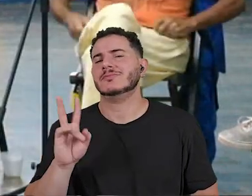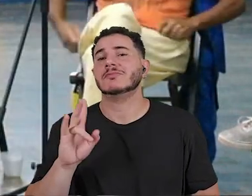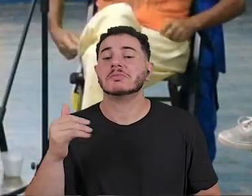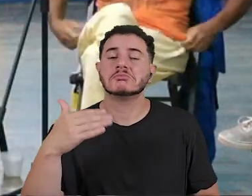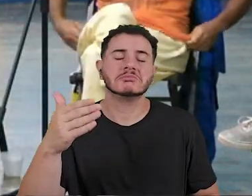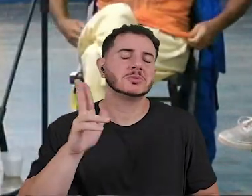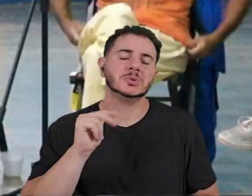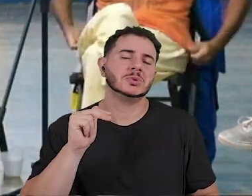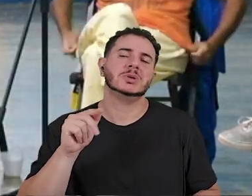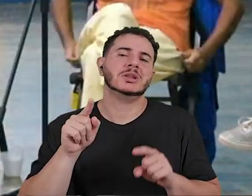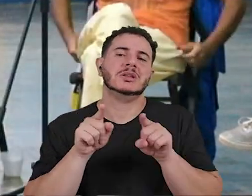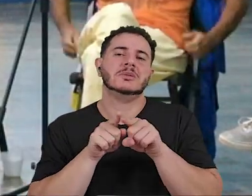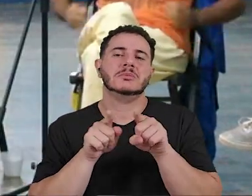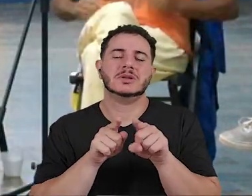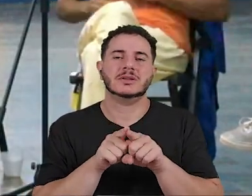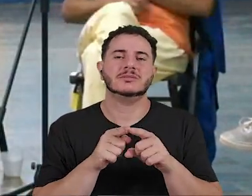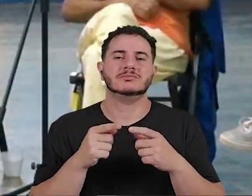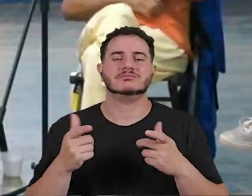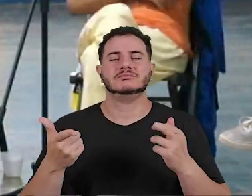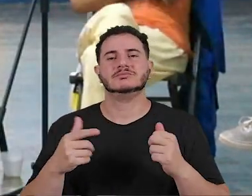Nada aqui daí, velho. Quando eu for lá.